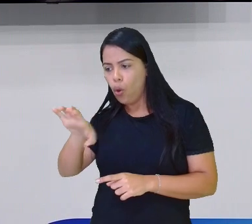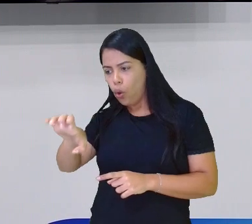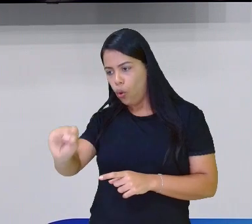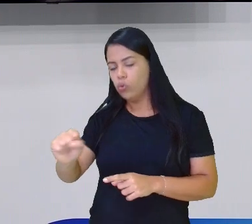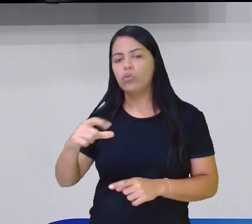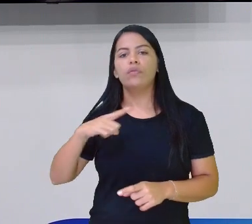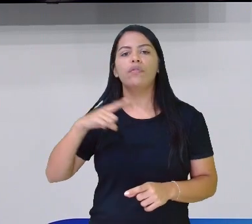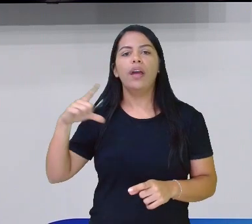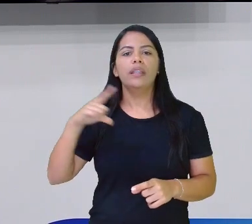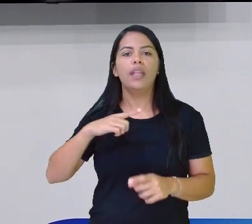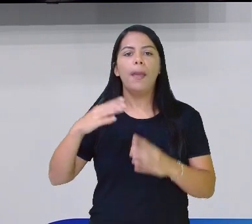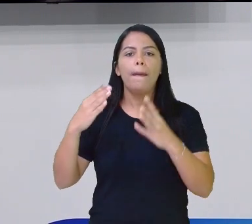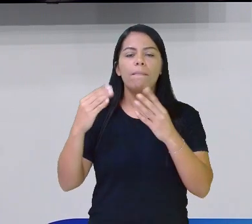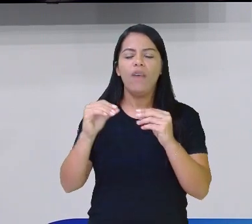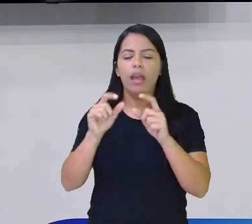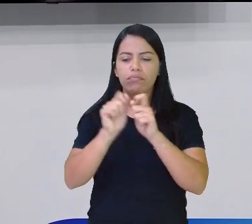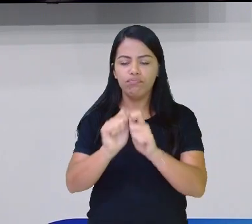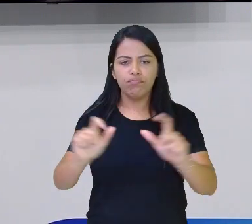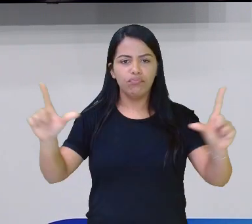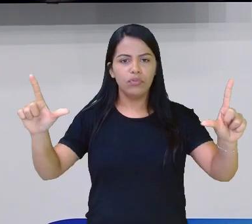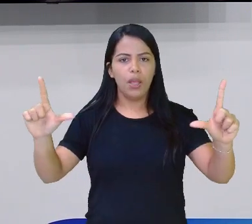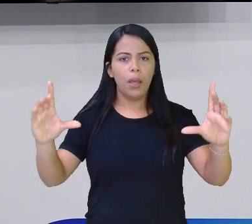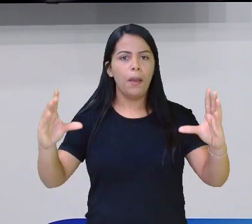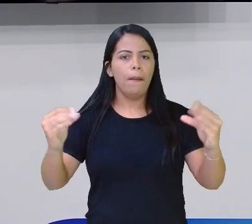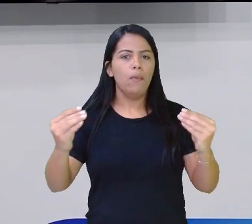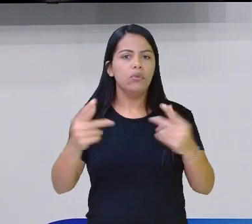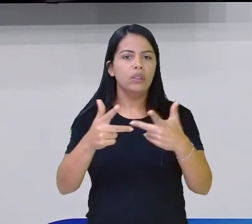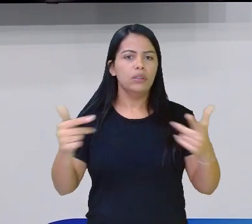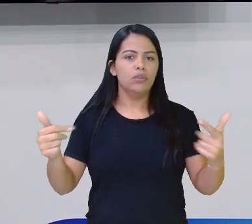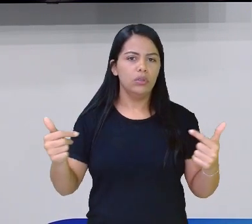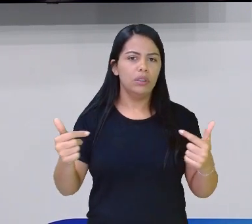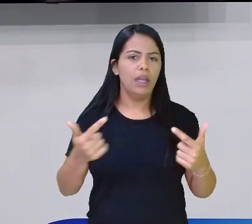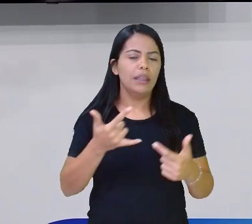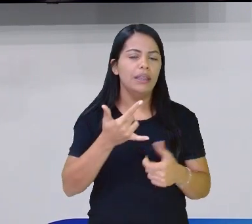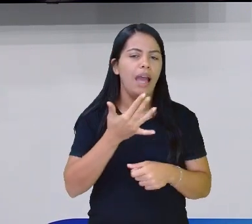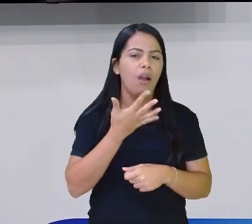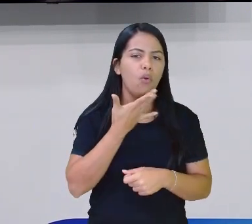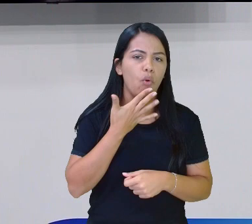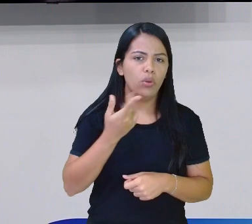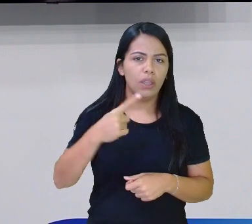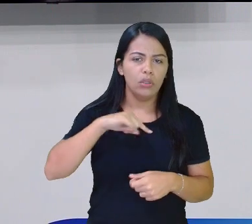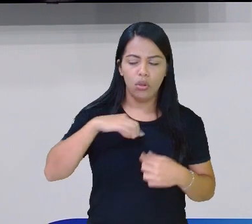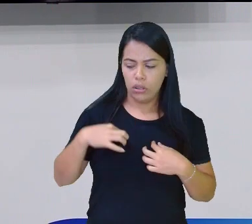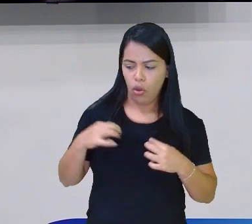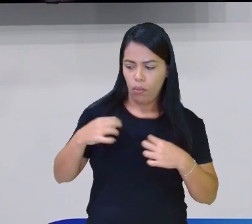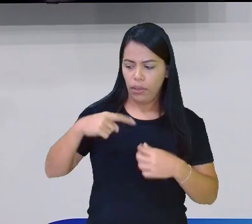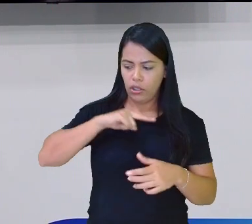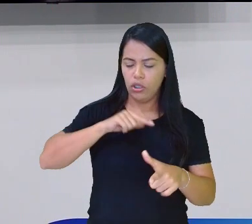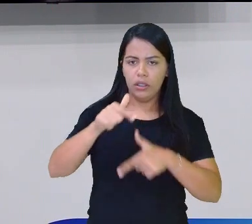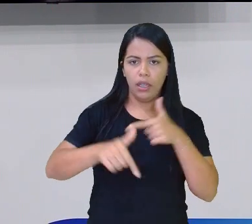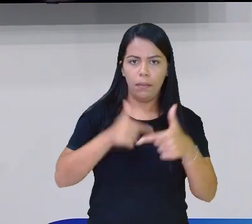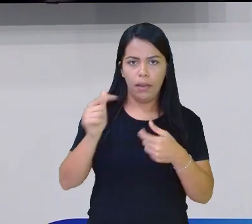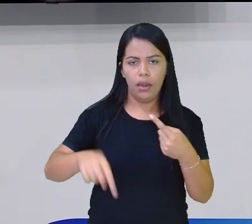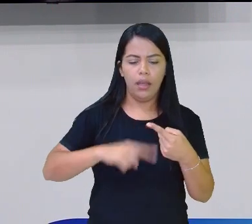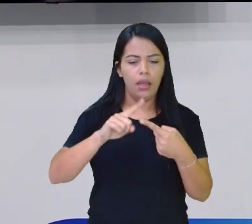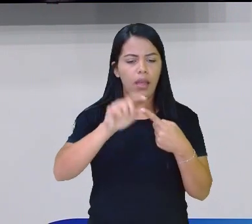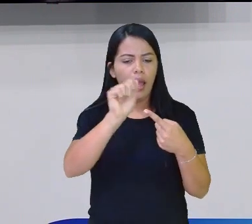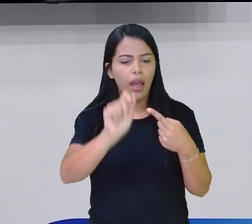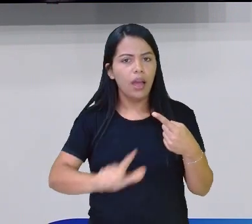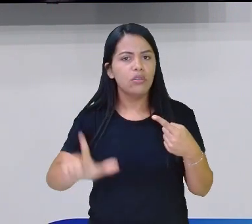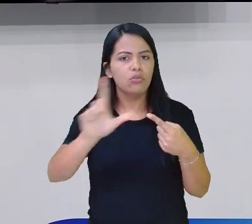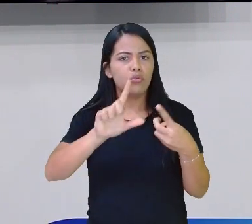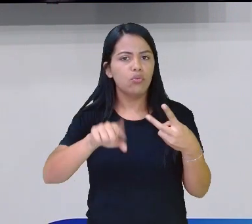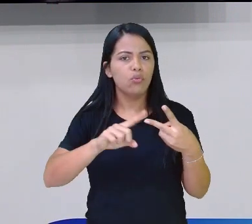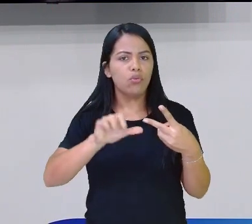posso dizer? Várias tarjazinhas assim, na cor da nossa farda que a gente vem trabalhar aqui. Laranja, azul, verde. A última é